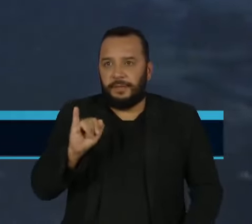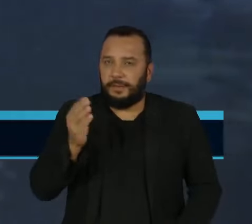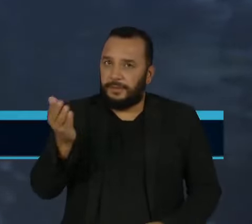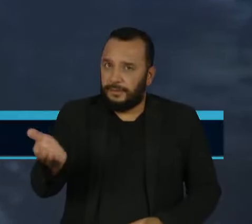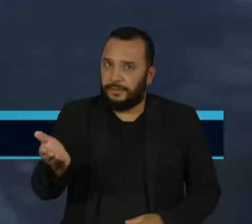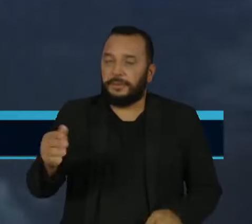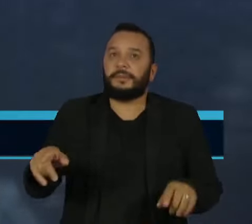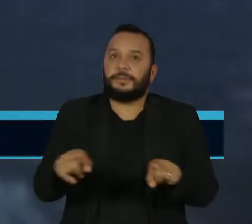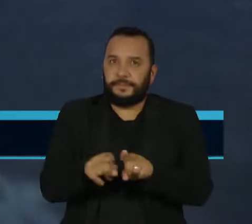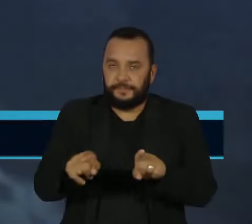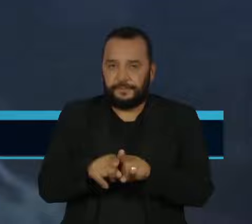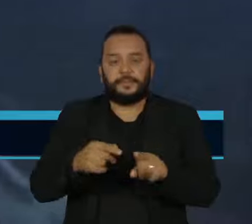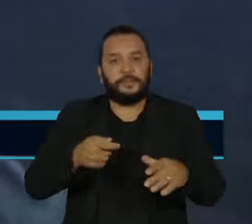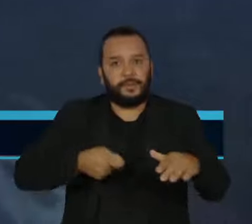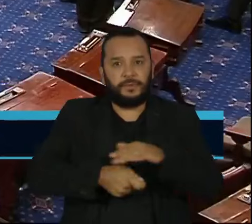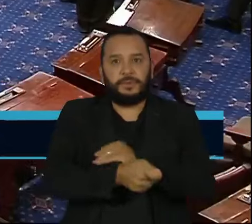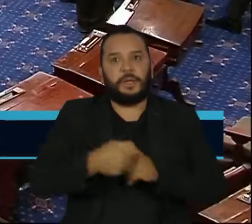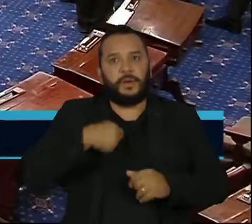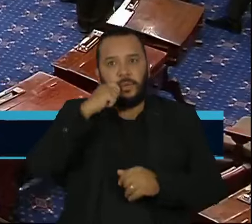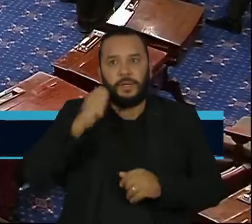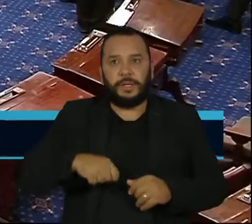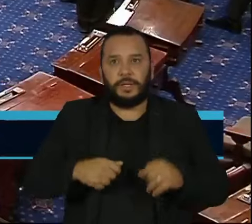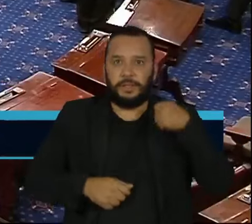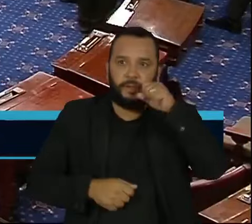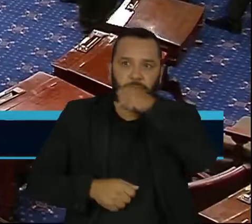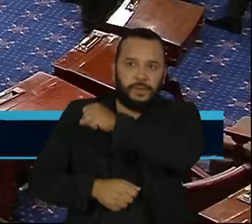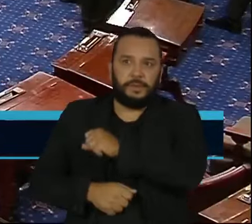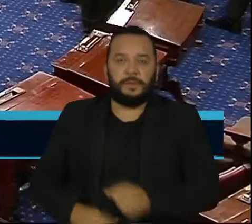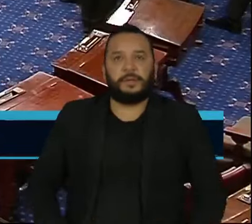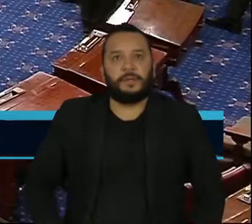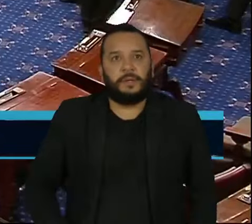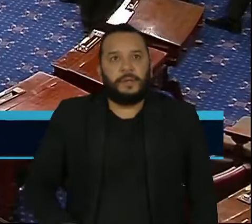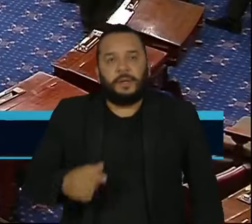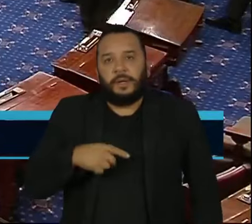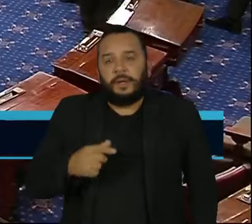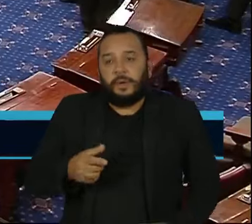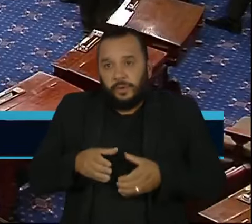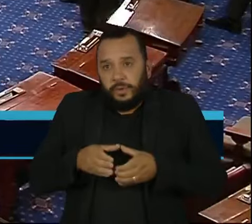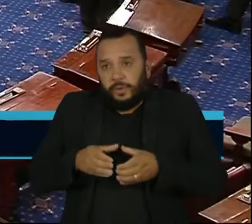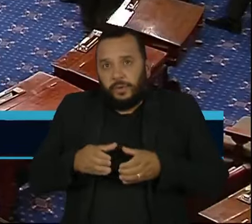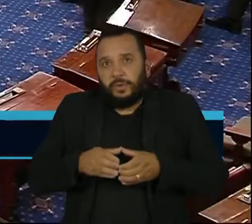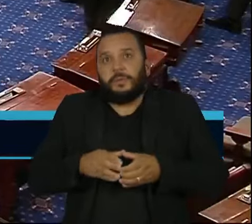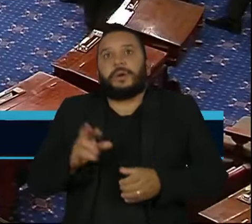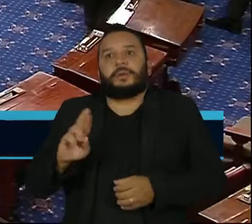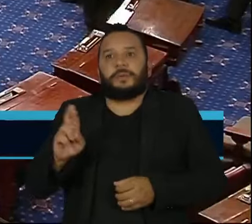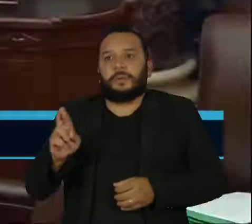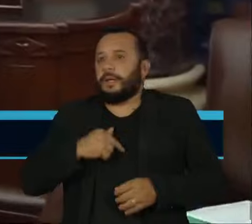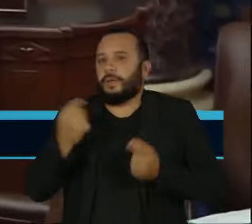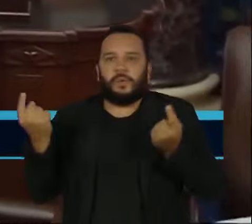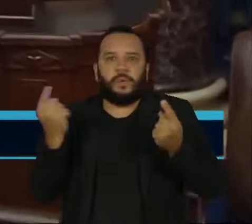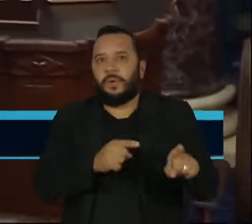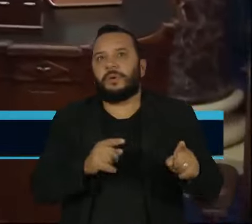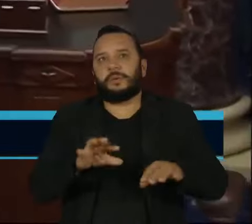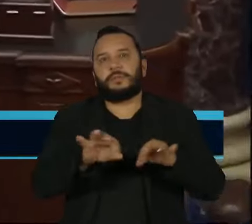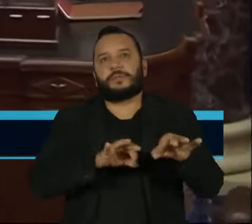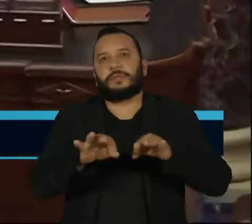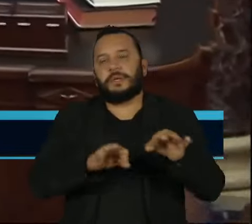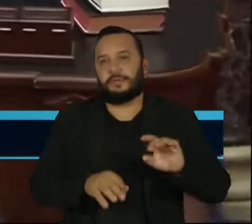inclui também a Ucrânia e Taiwan houve resistência de um pequeno grupo de republicanos que se opôs ao projeto